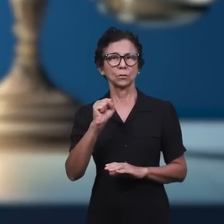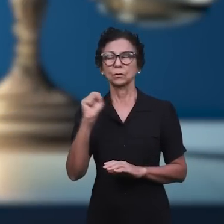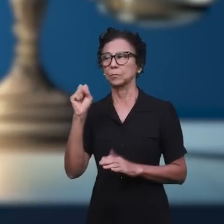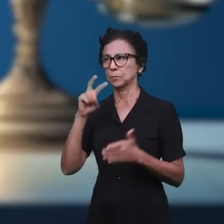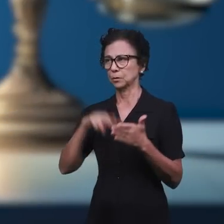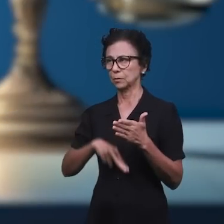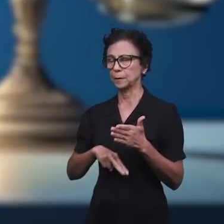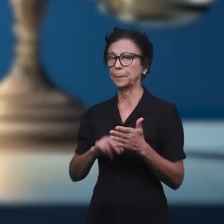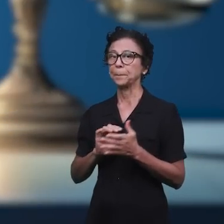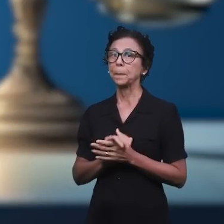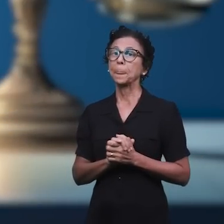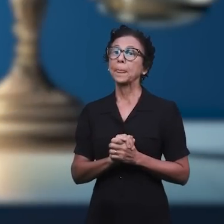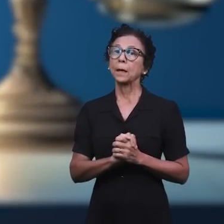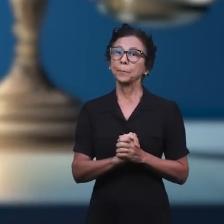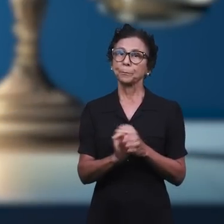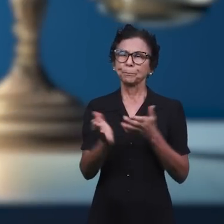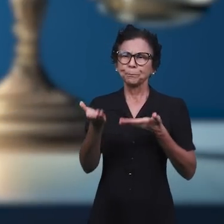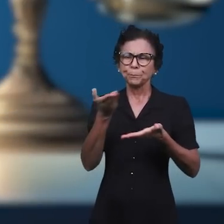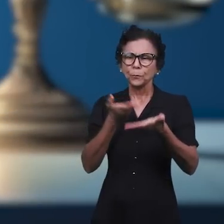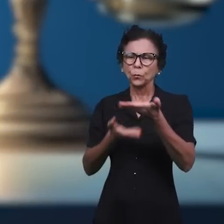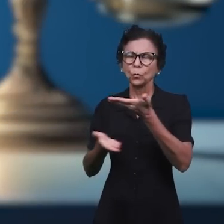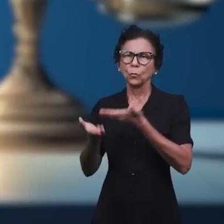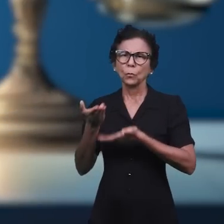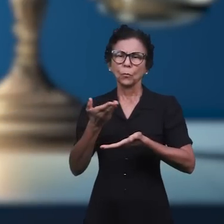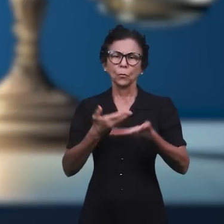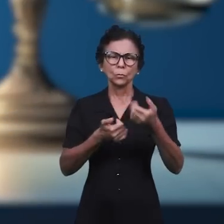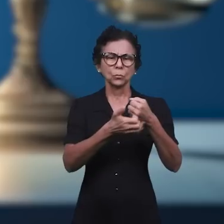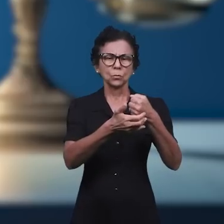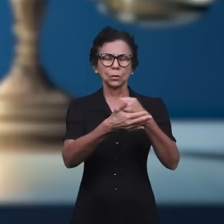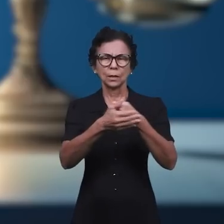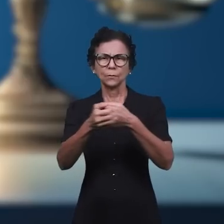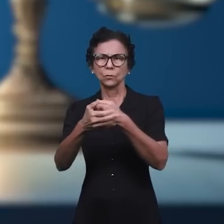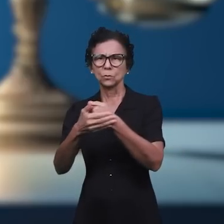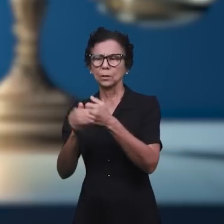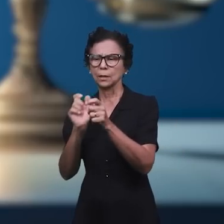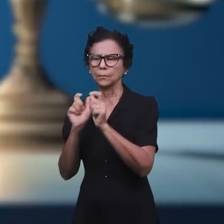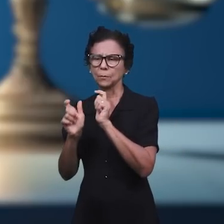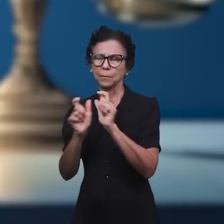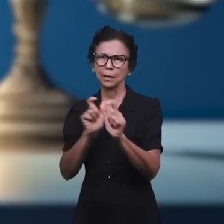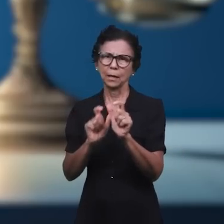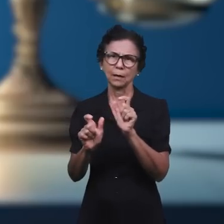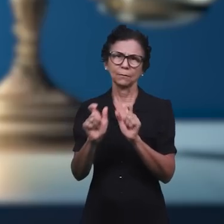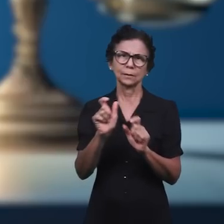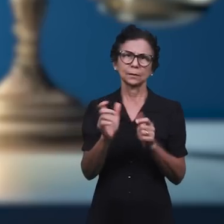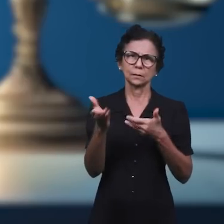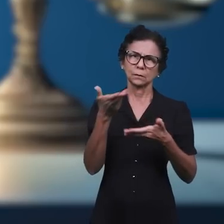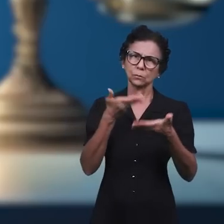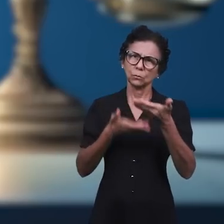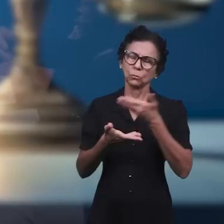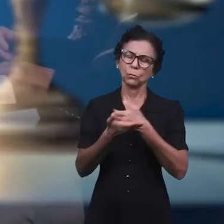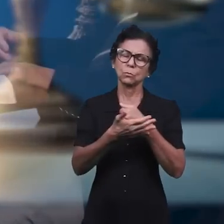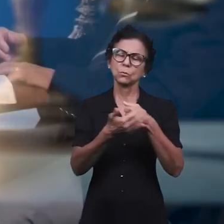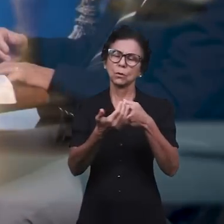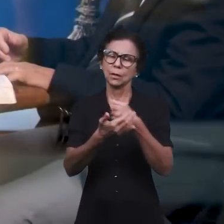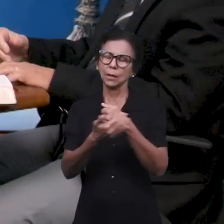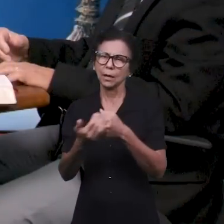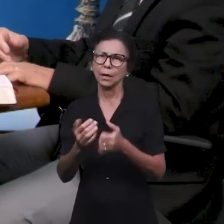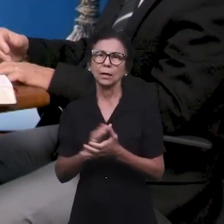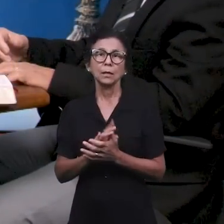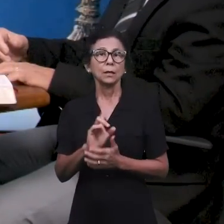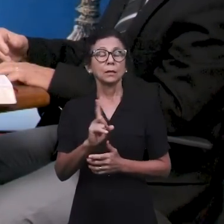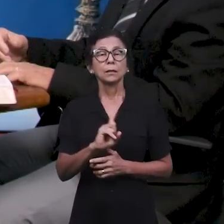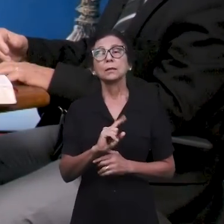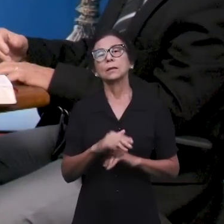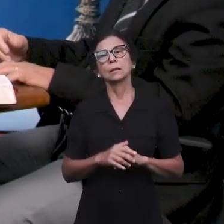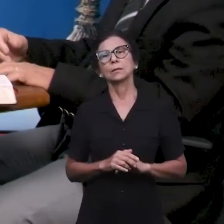ler aqui. Portanto, consolai-vos uns aos outros com estas palavras. Estas palavras. Então, são palavras de conforto, não são palavras